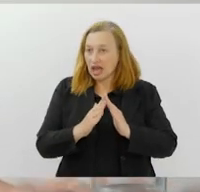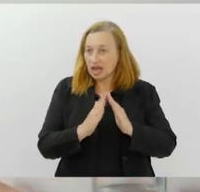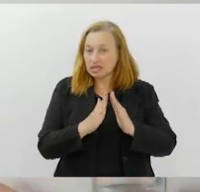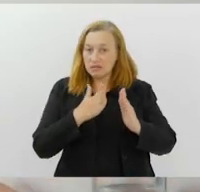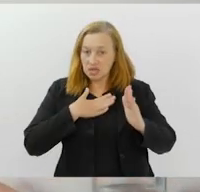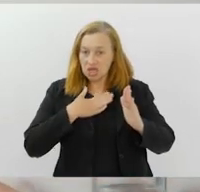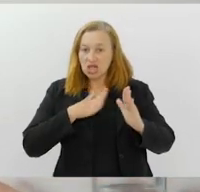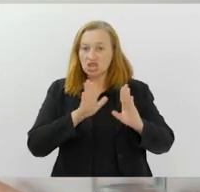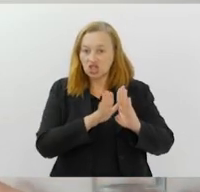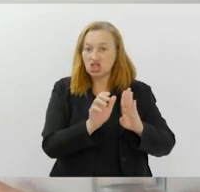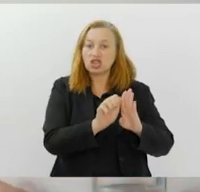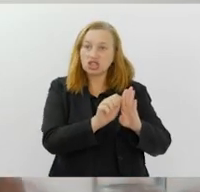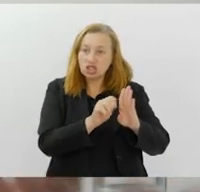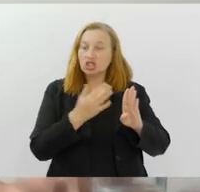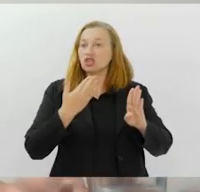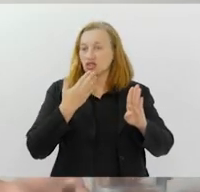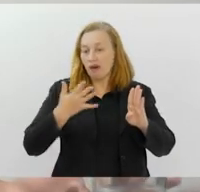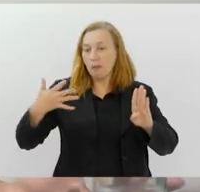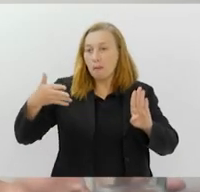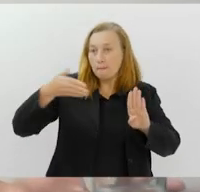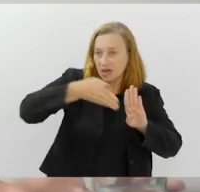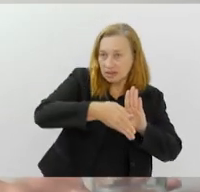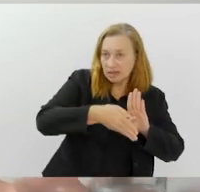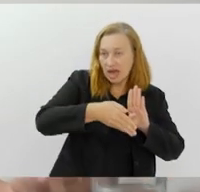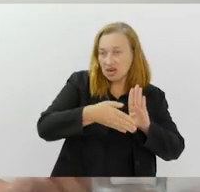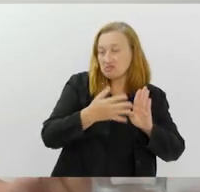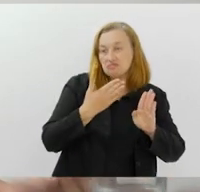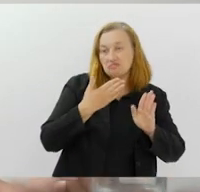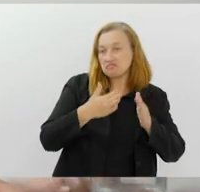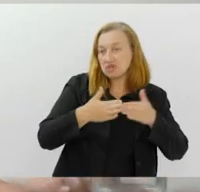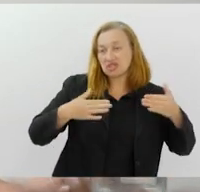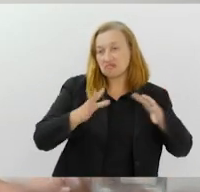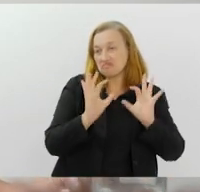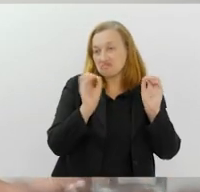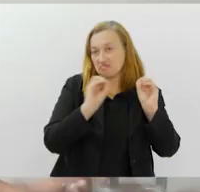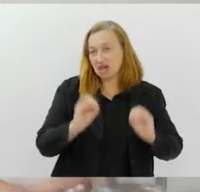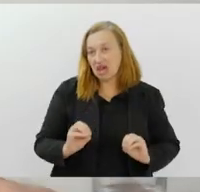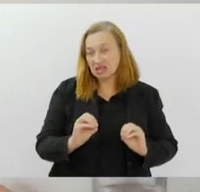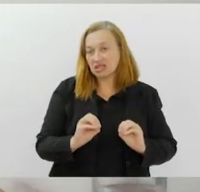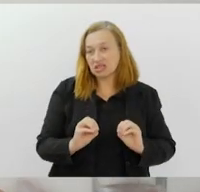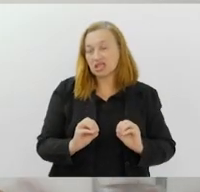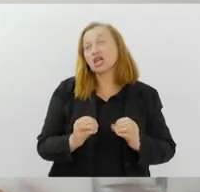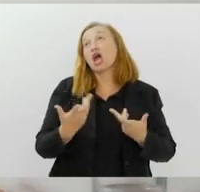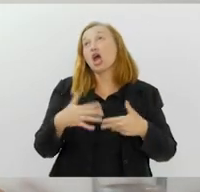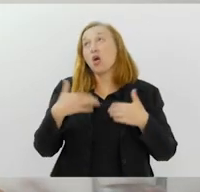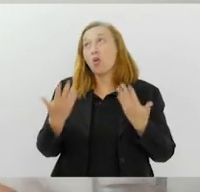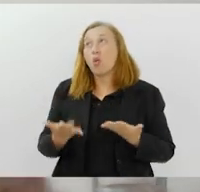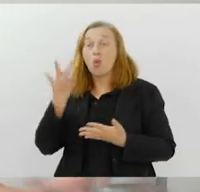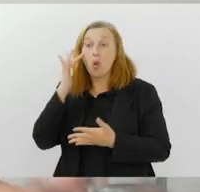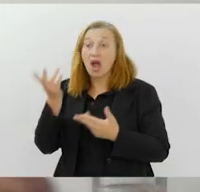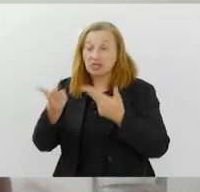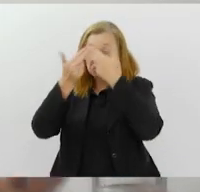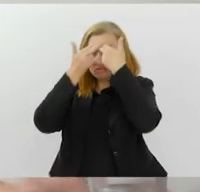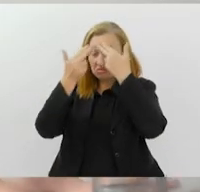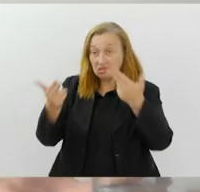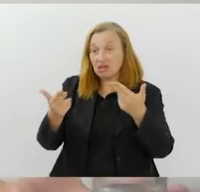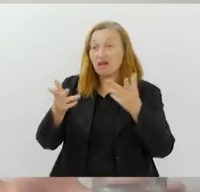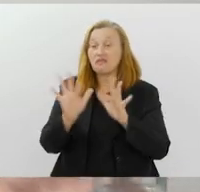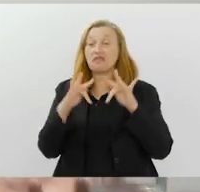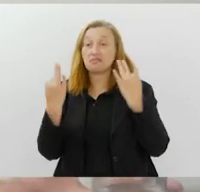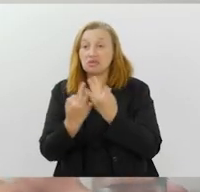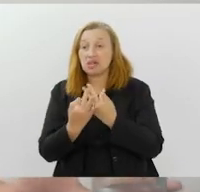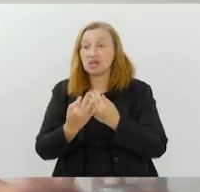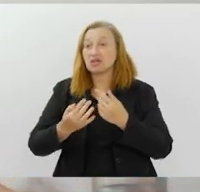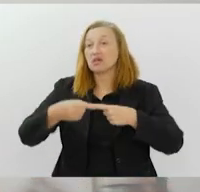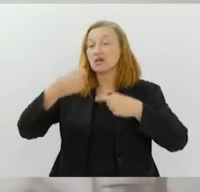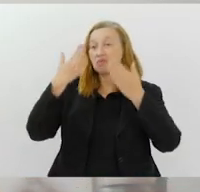licença e acho que há sempre uma grande banalização do efeito que isso causa nas famílias e no psicológico Enfim no